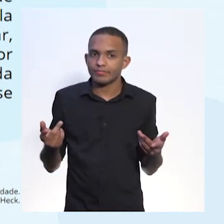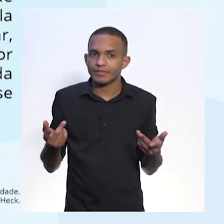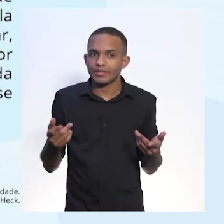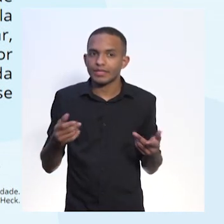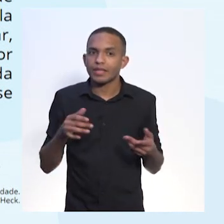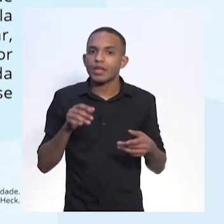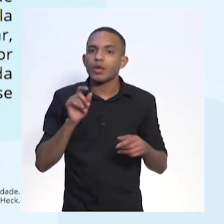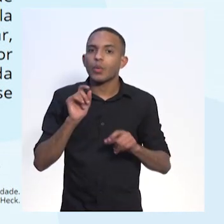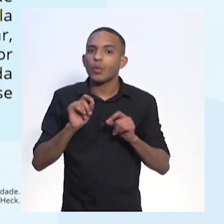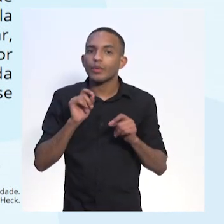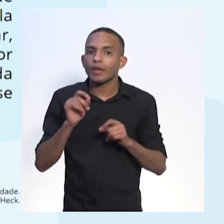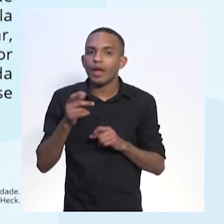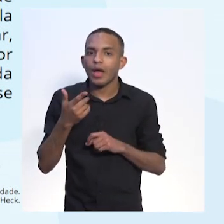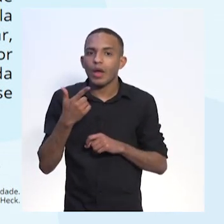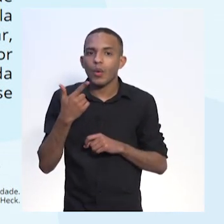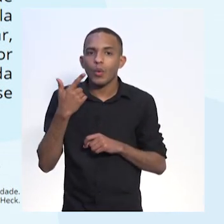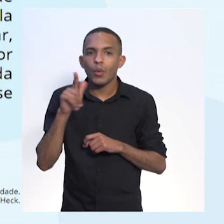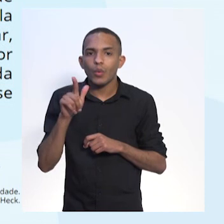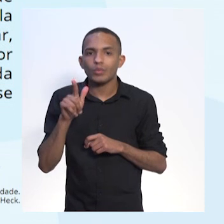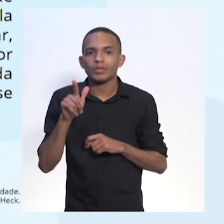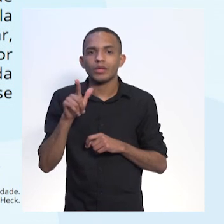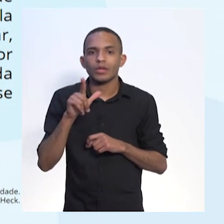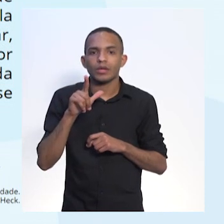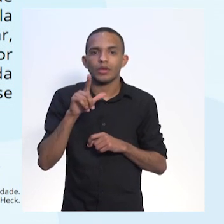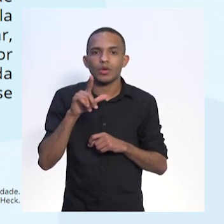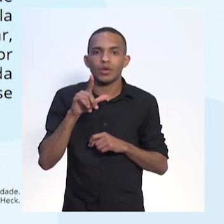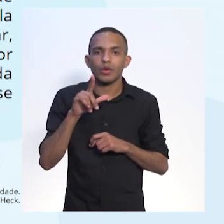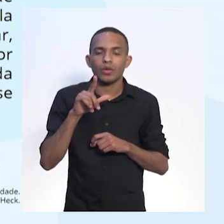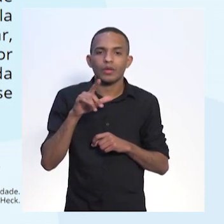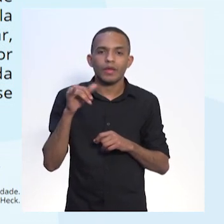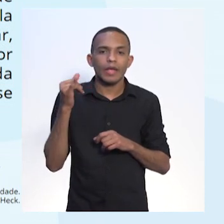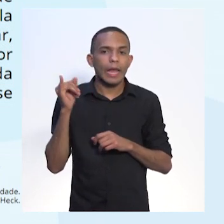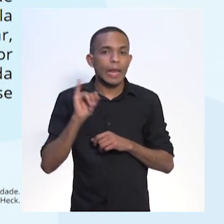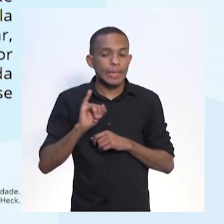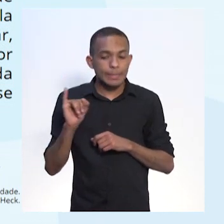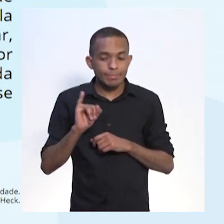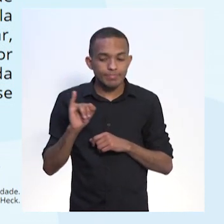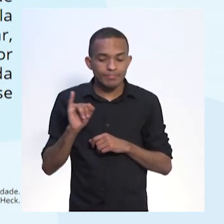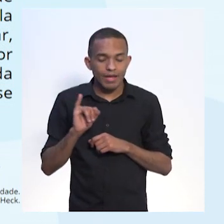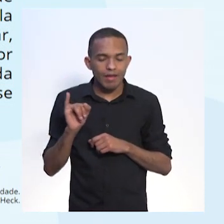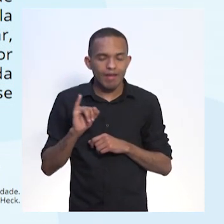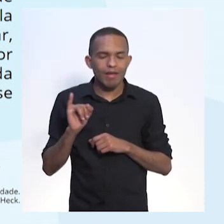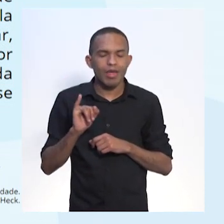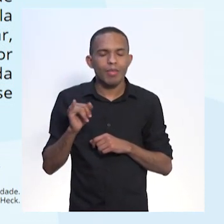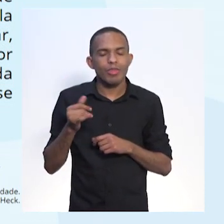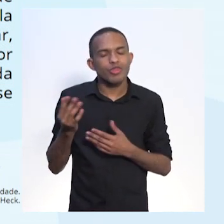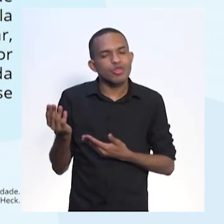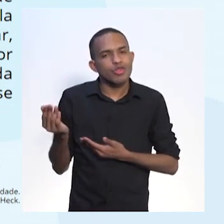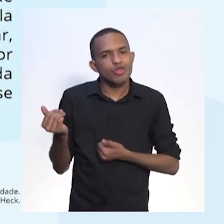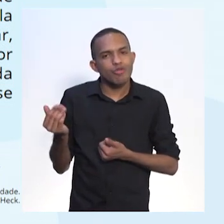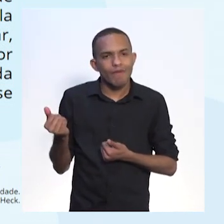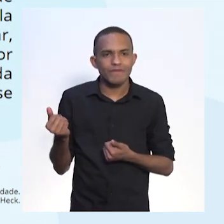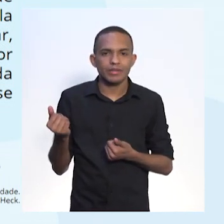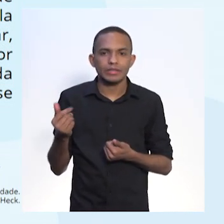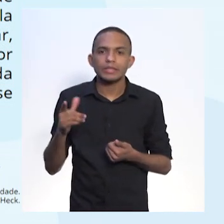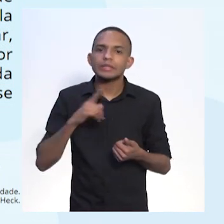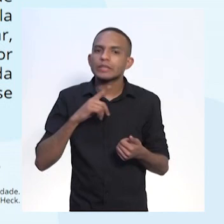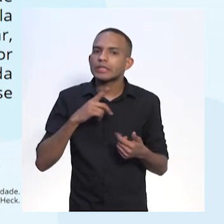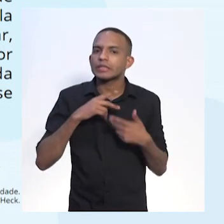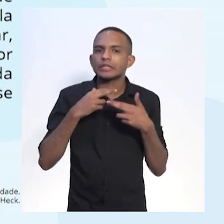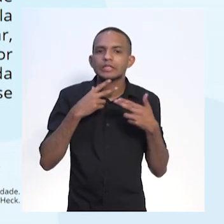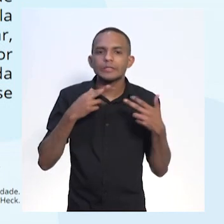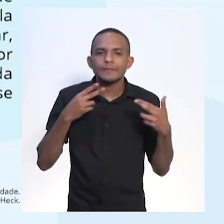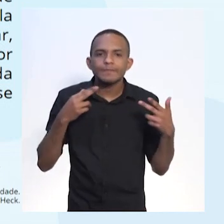irmã mais nova, tá vendo? No texto não tem essa informação. É que eu tenho o conto na íntegra, então ele tem